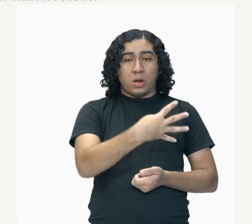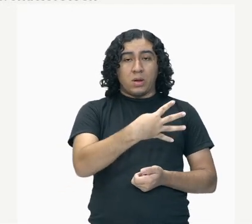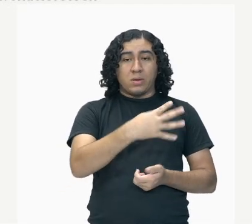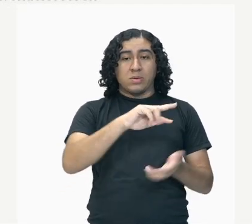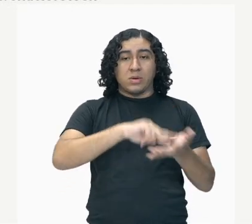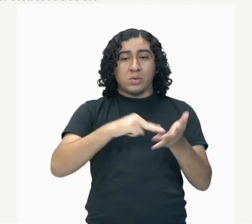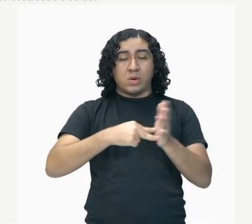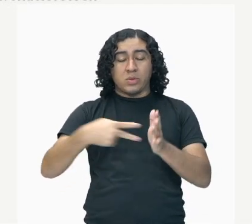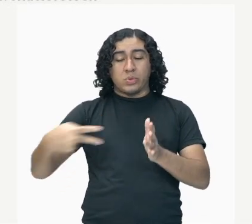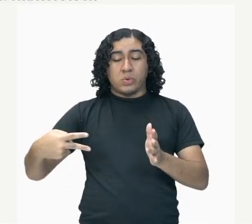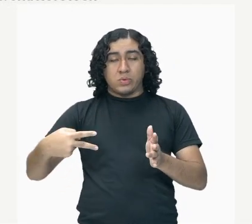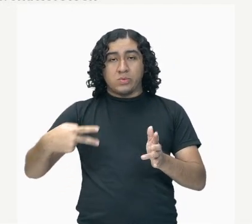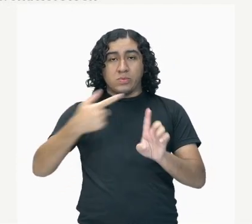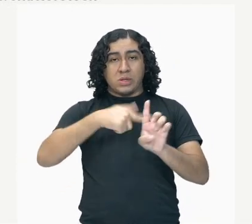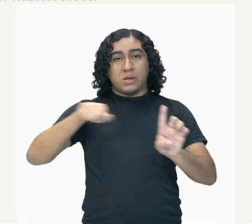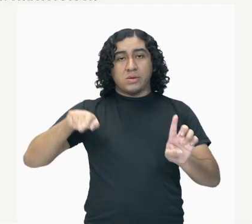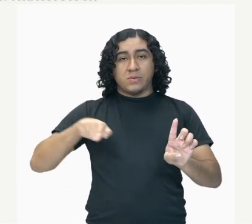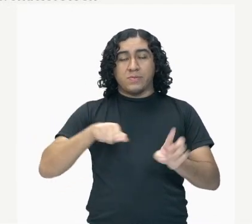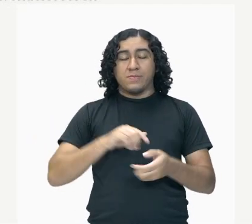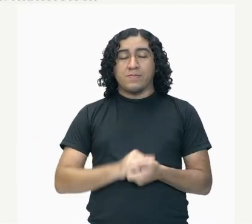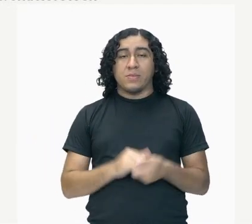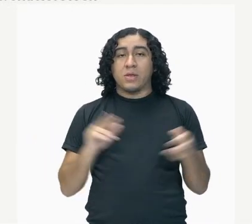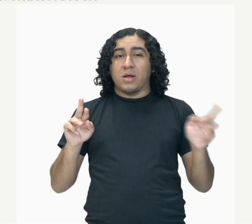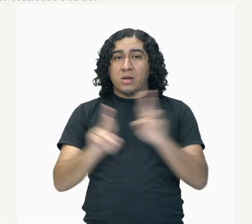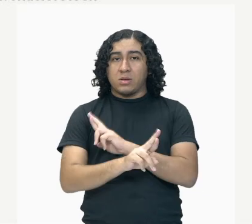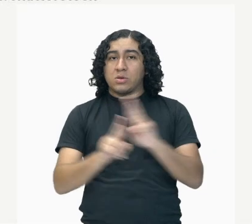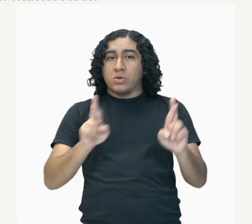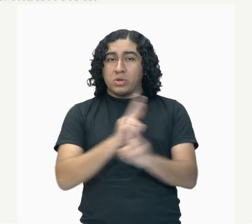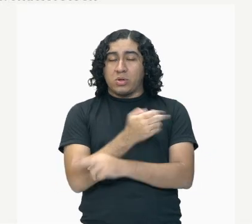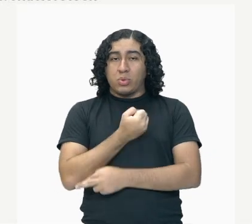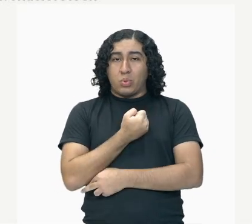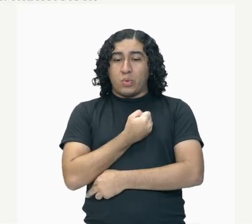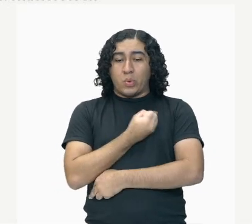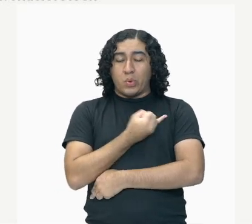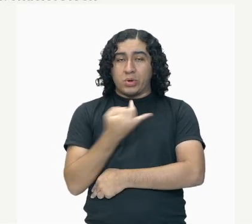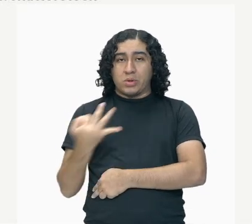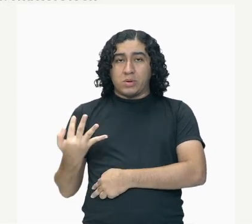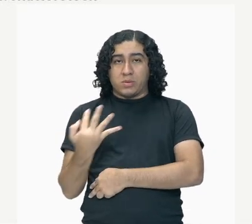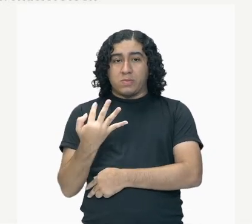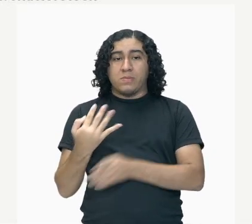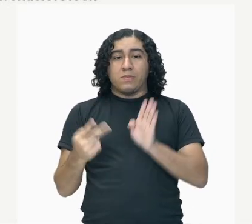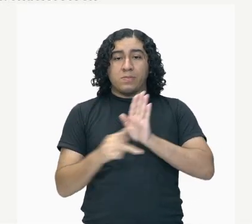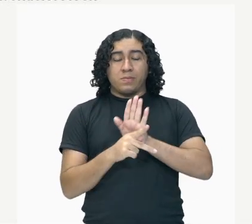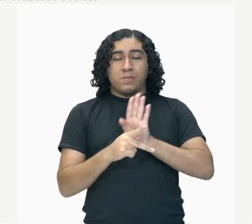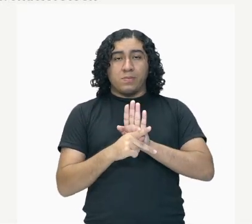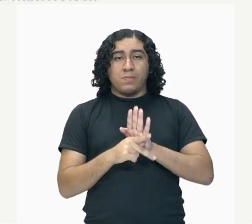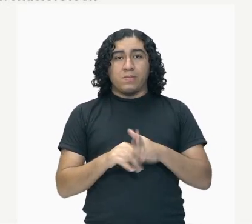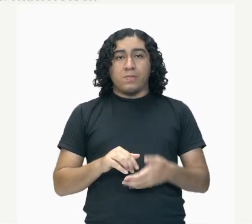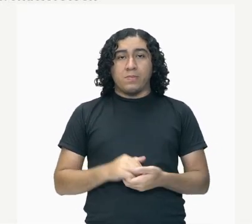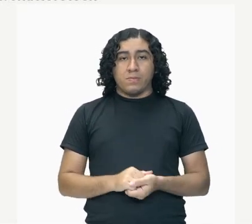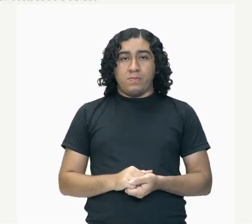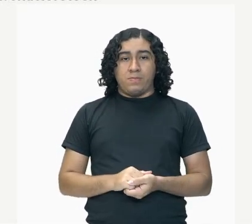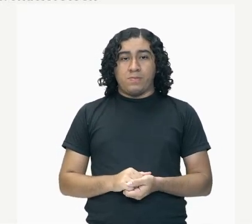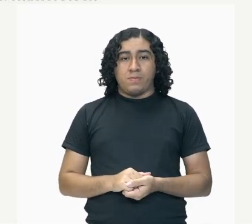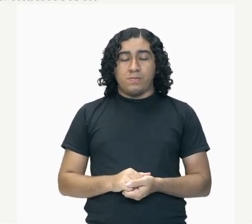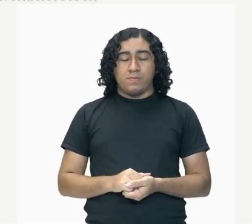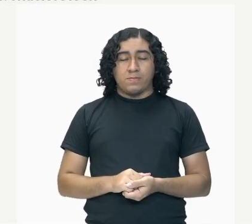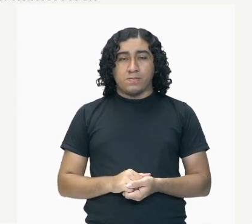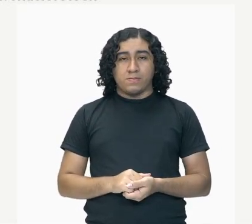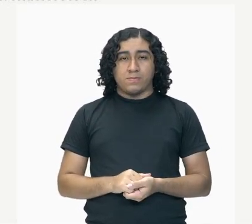de onda tá certo então eu relaciono também aí os harmônicos com o comprimento de onda